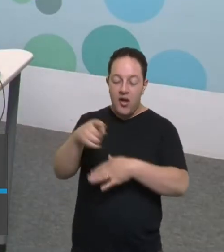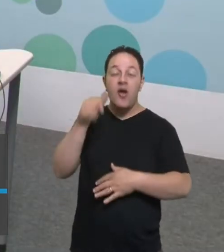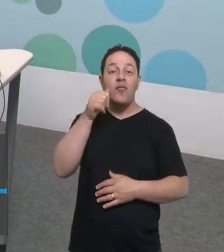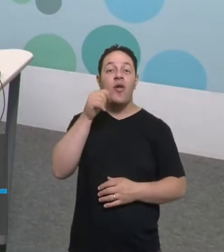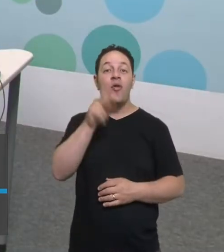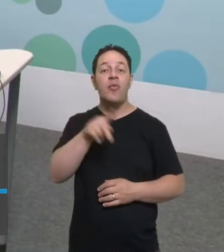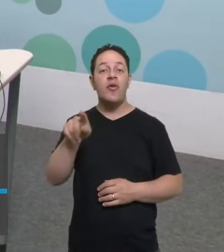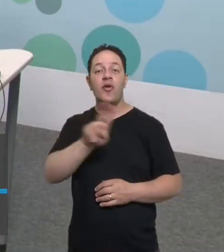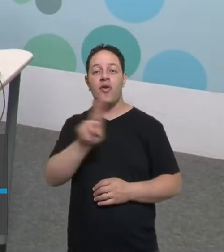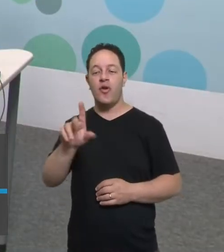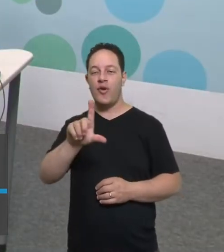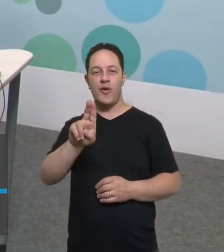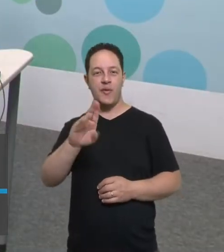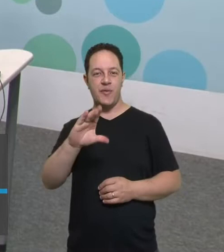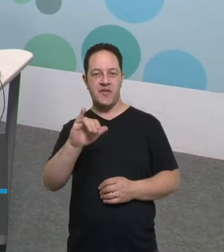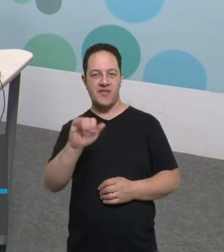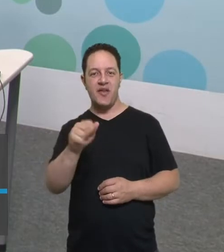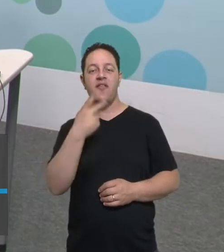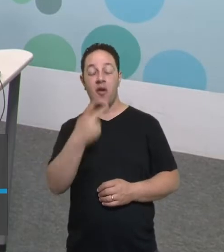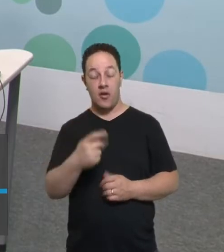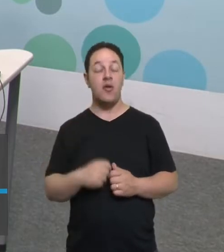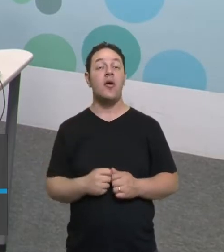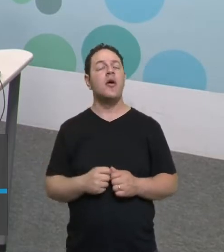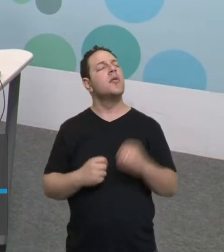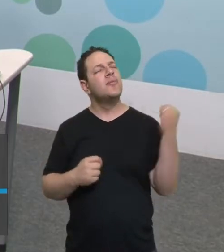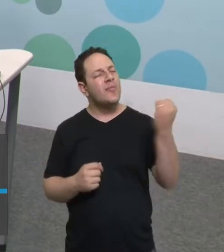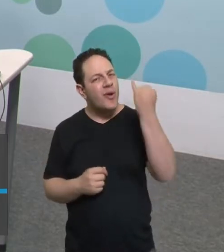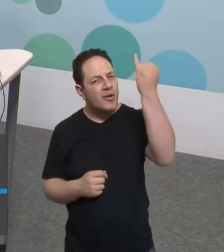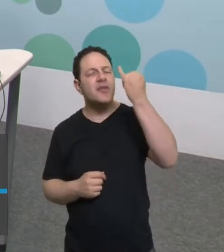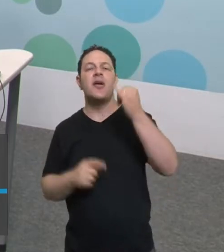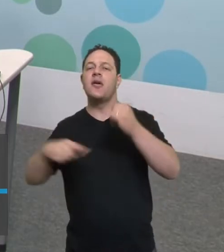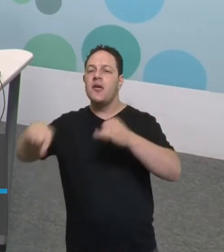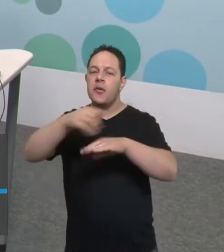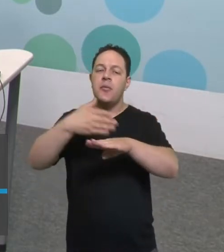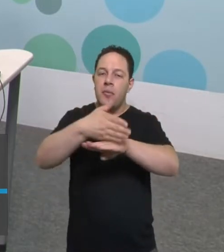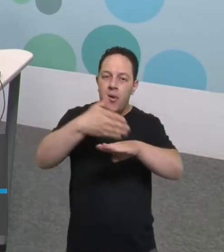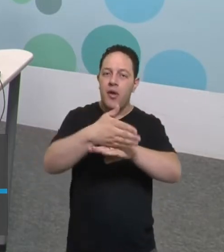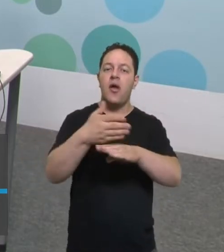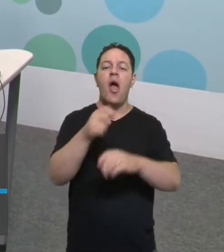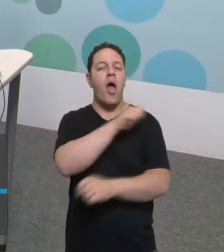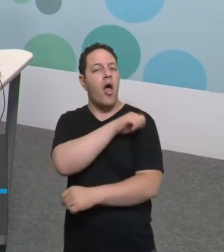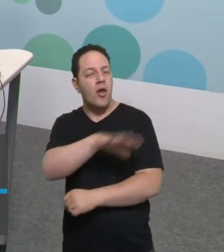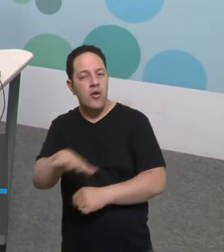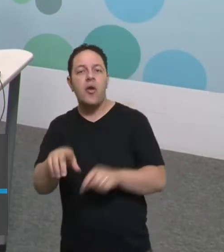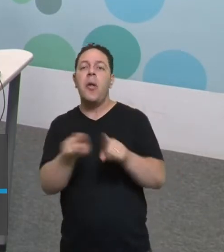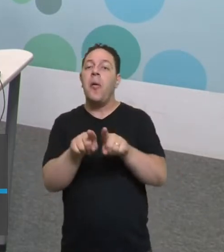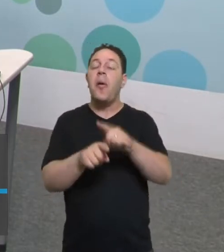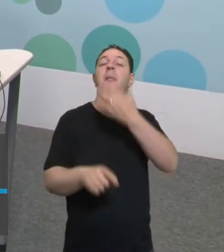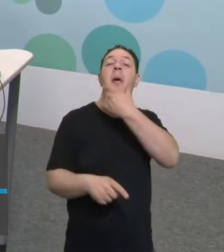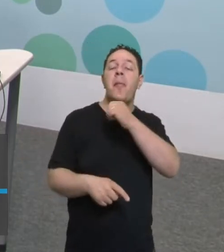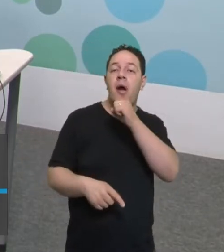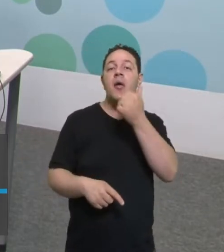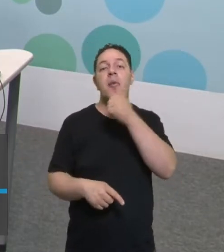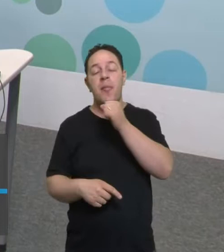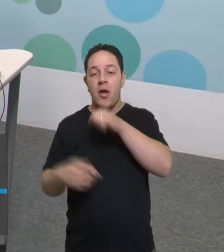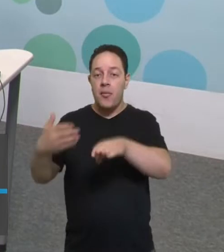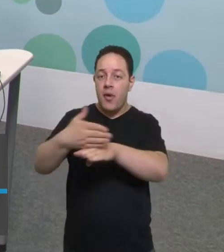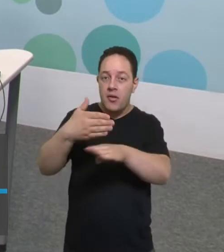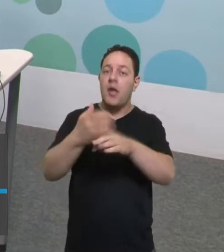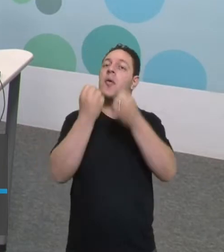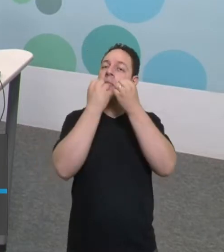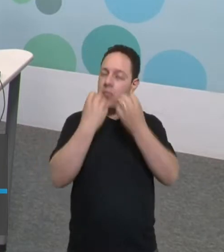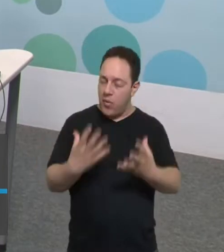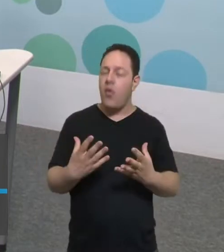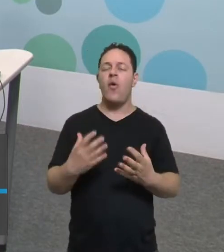professora Lúcia ela comentou que é super importante a participação dos Pais e dos alunos no conselho é um ela fez comentário que